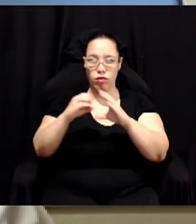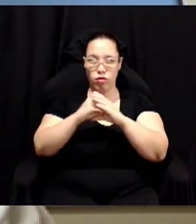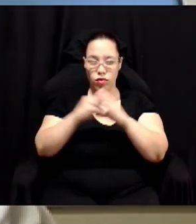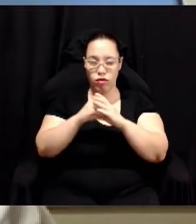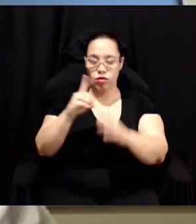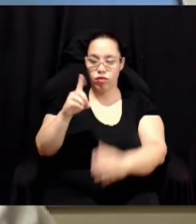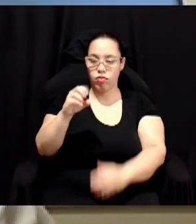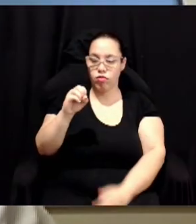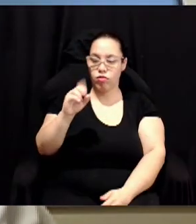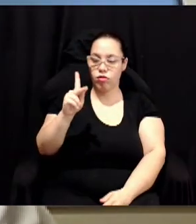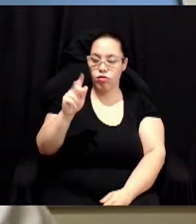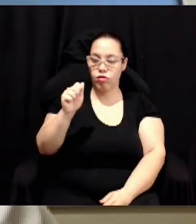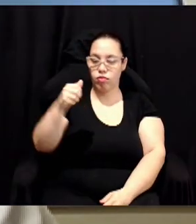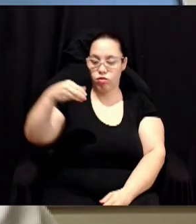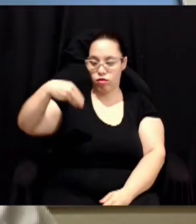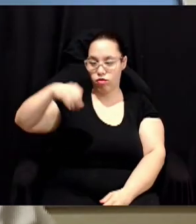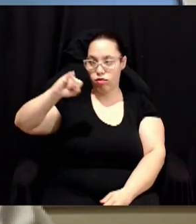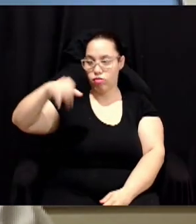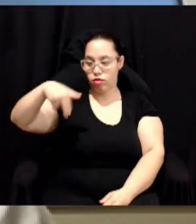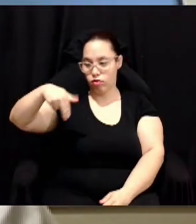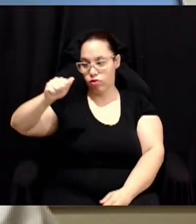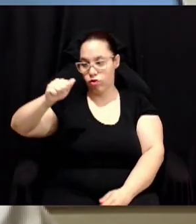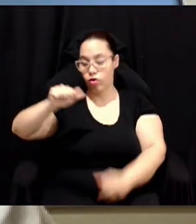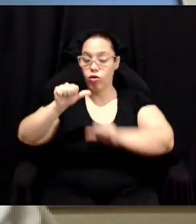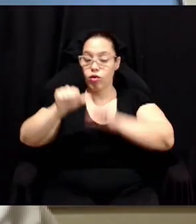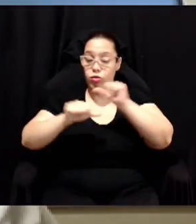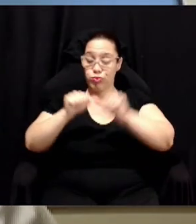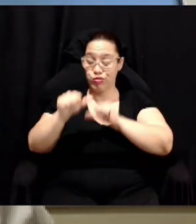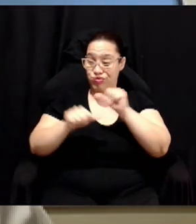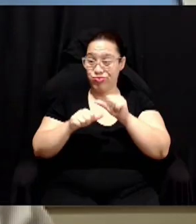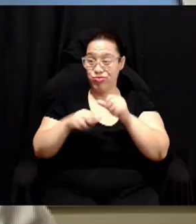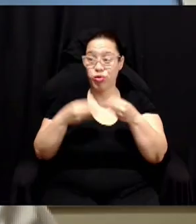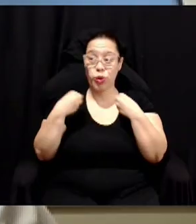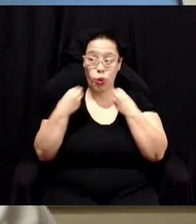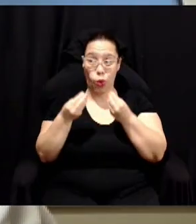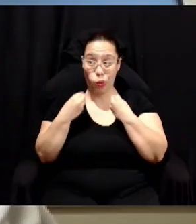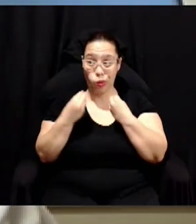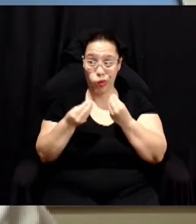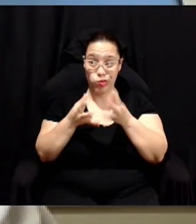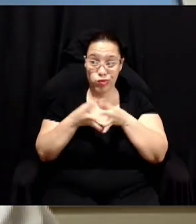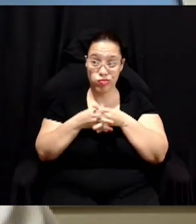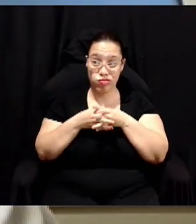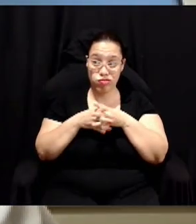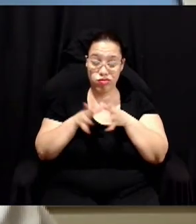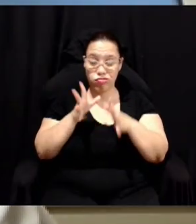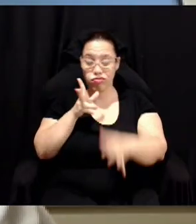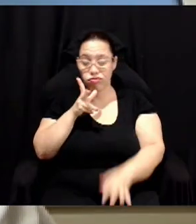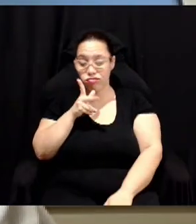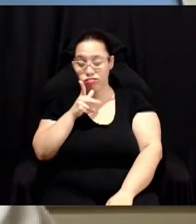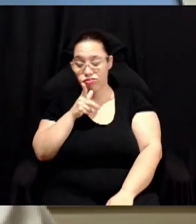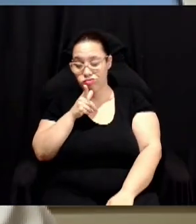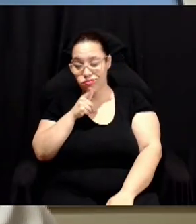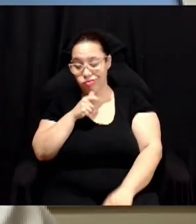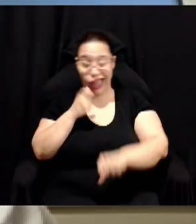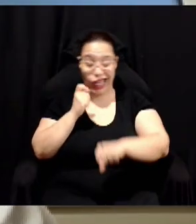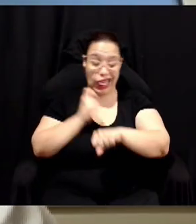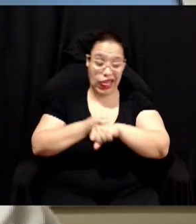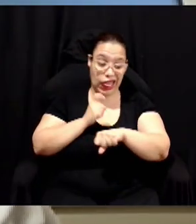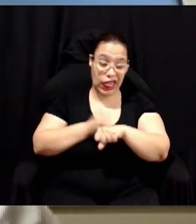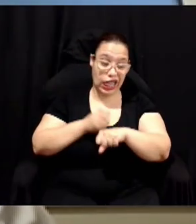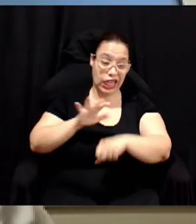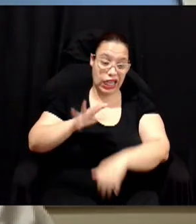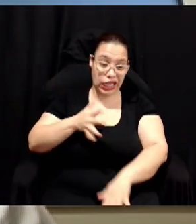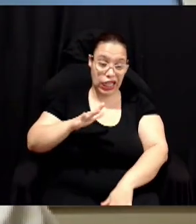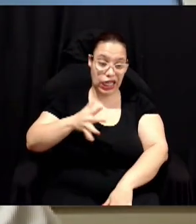causa disso, o movimento fica alterado. Fica alterado como? Fica lento, fica rígido, surge o tremor,